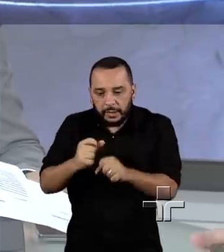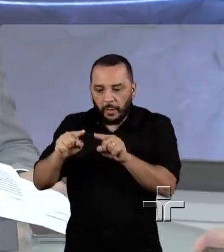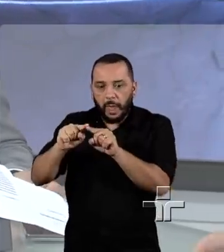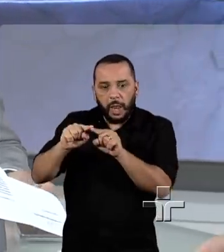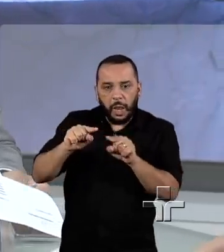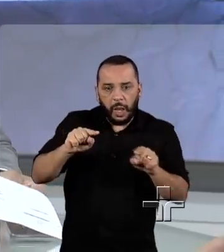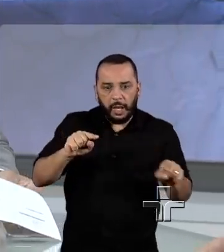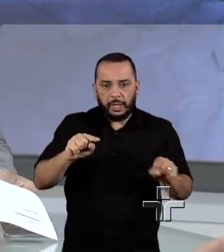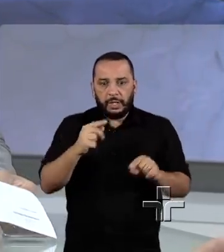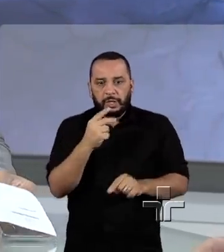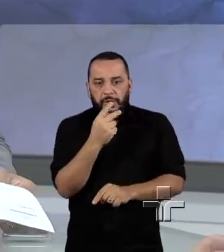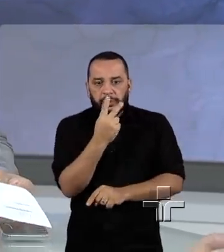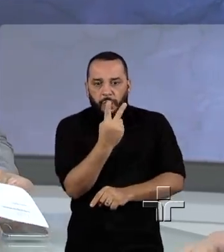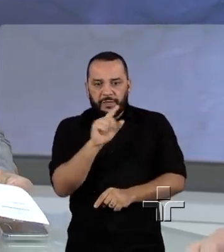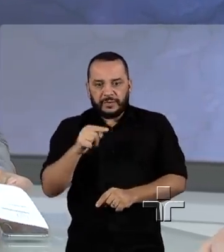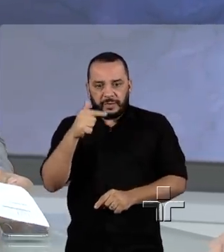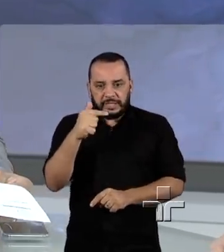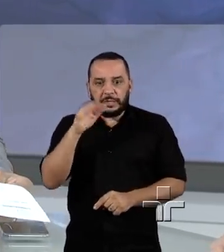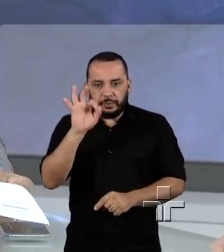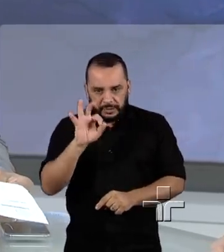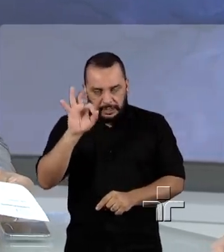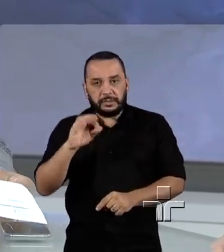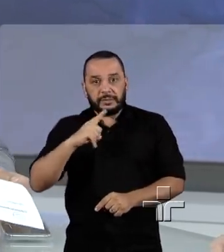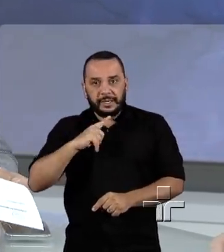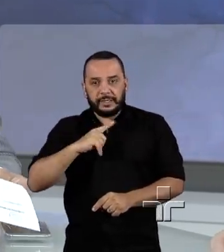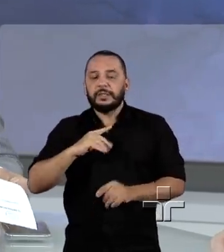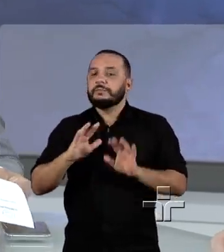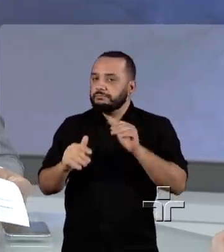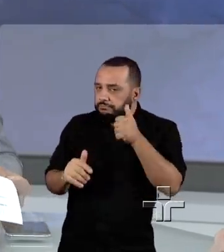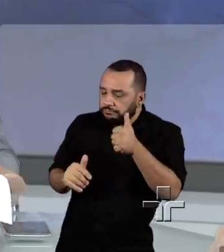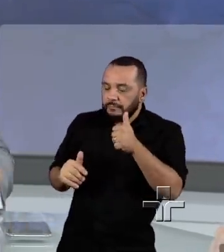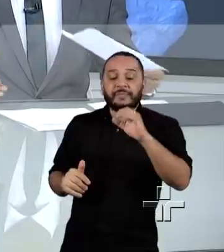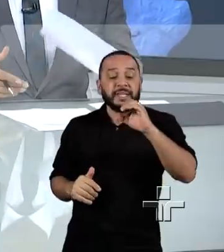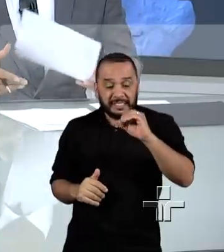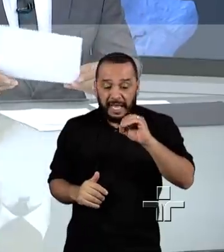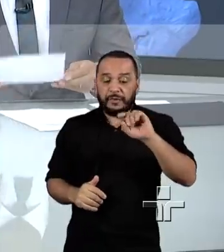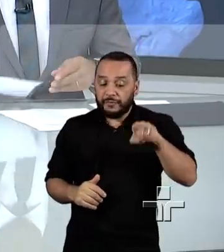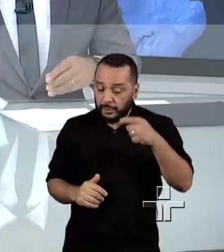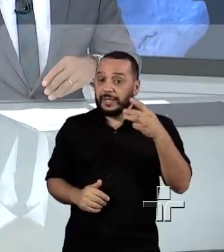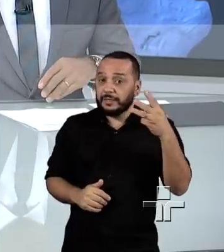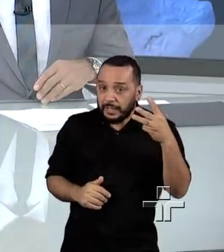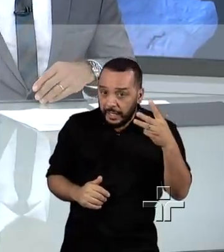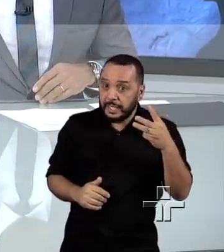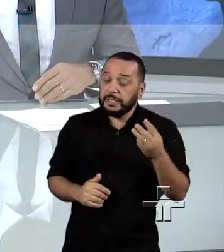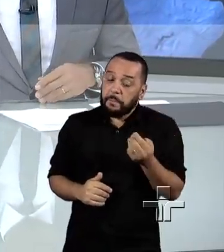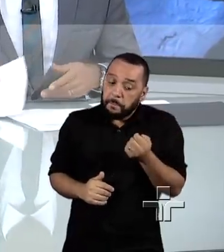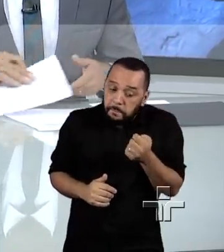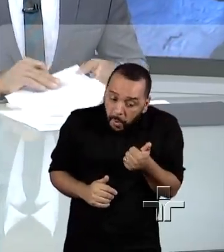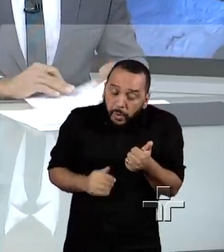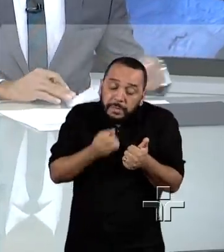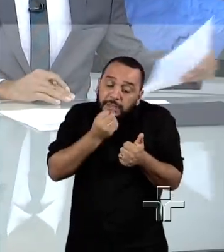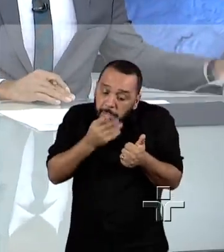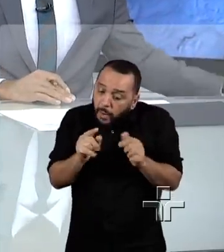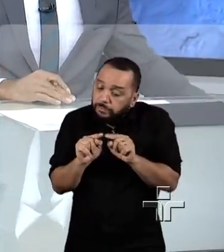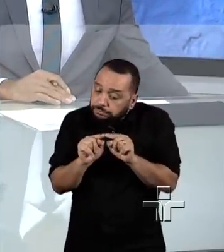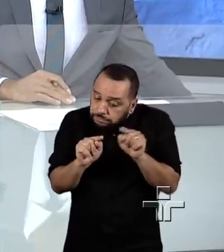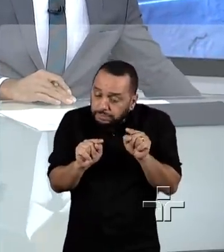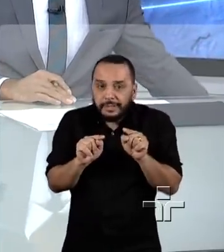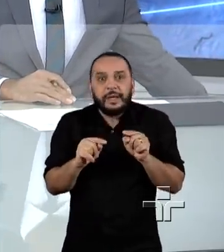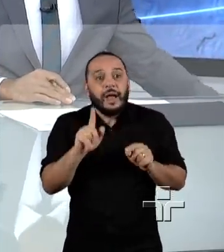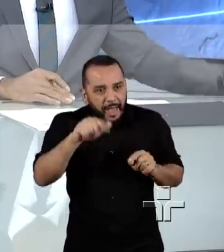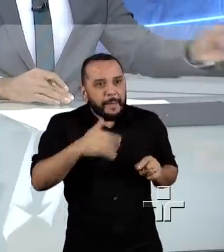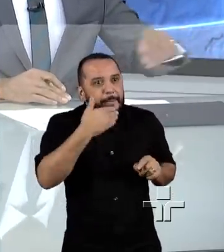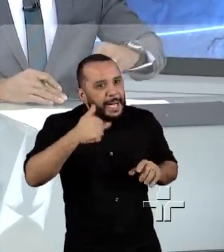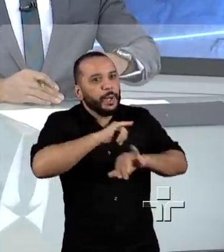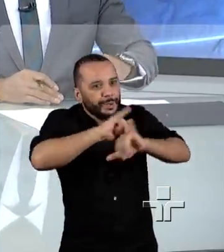Notícia econômica boa. Essa 0,3 é pequeno, mas é melhor do que menos negativo, né? Talvez a melhor notícia hoje seja